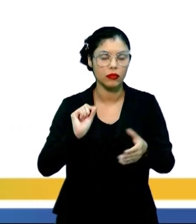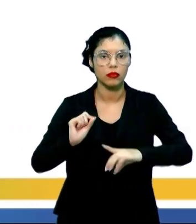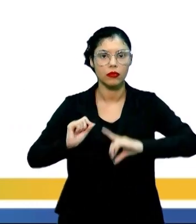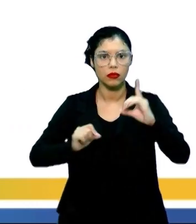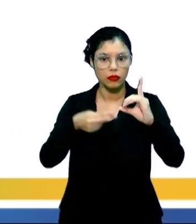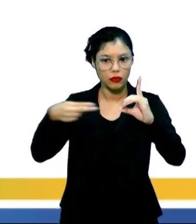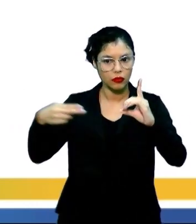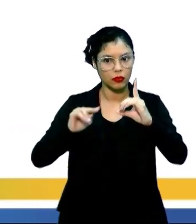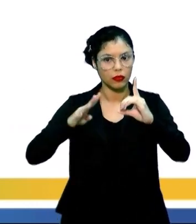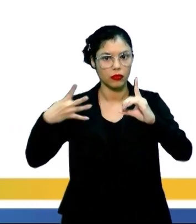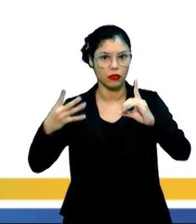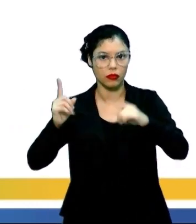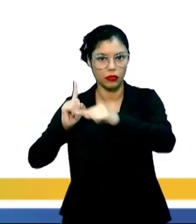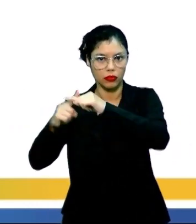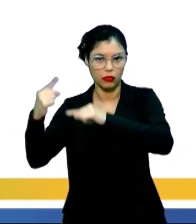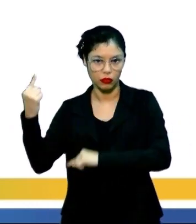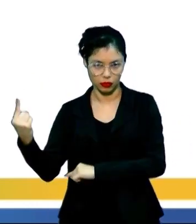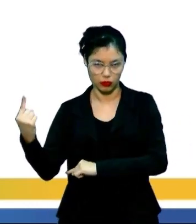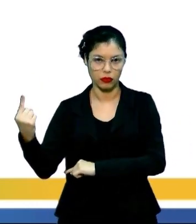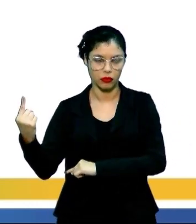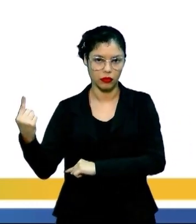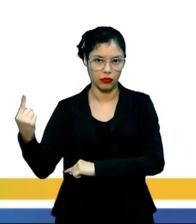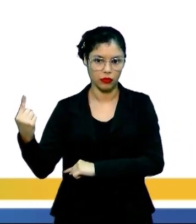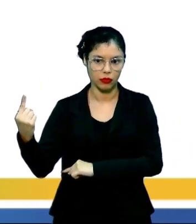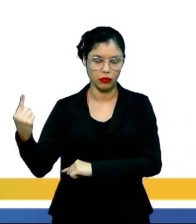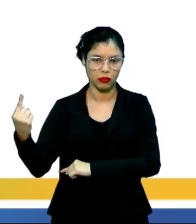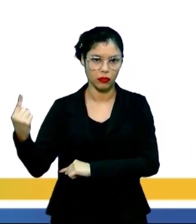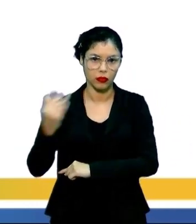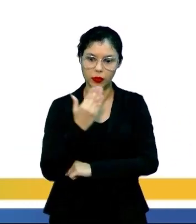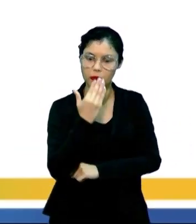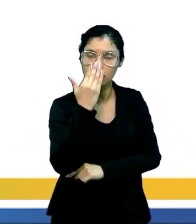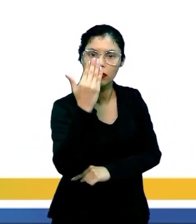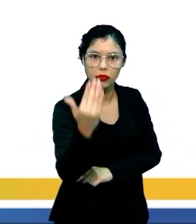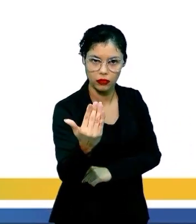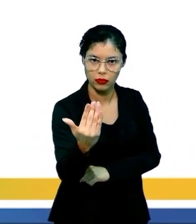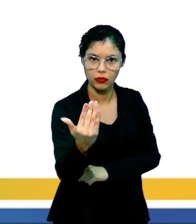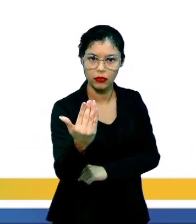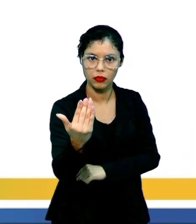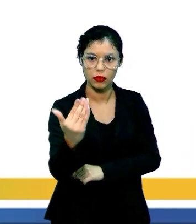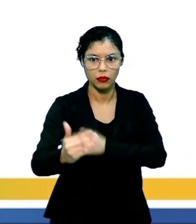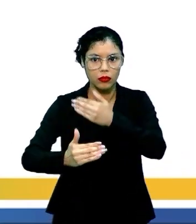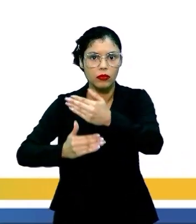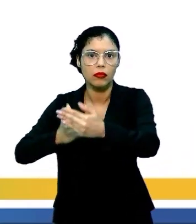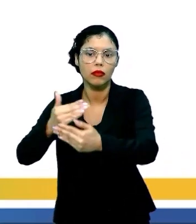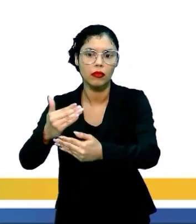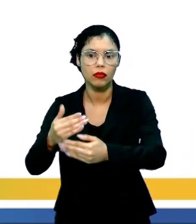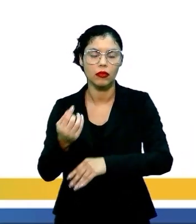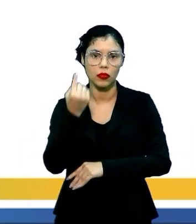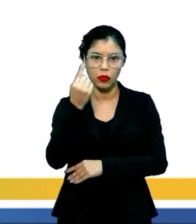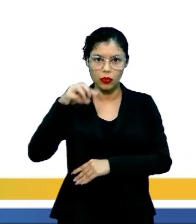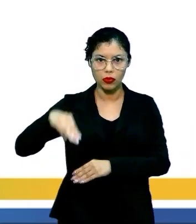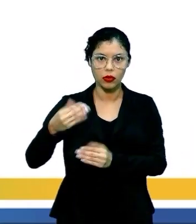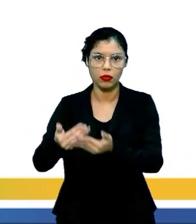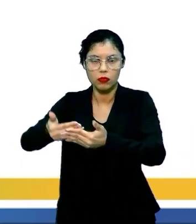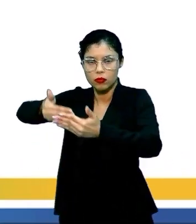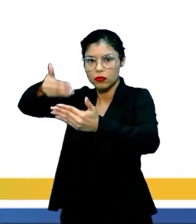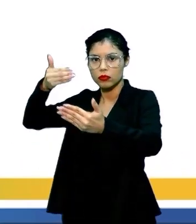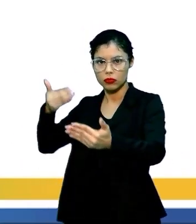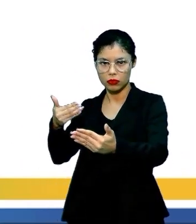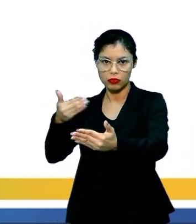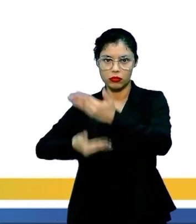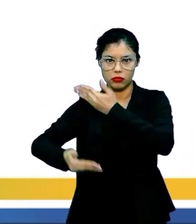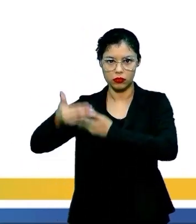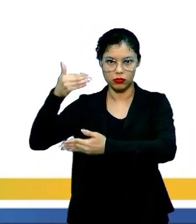distância percorrida que foi de 4 metros para frente, que foi um movimento progressivo, e 1 metro para trás, que